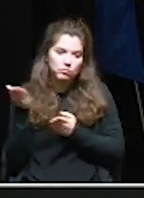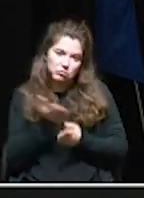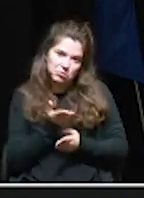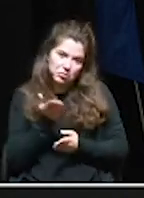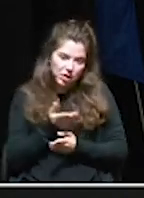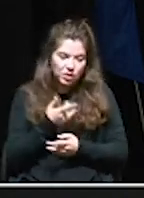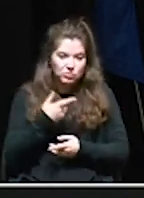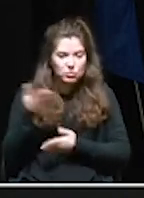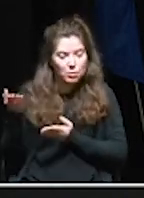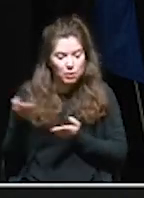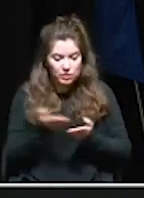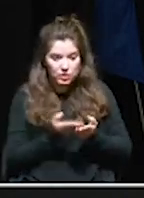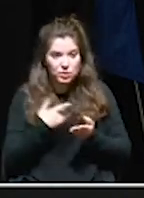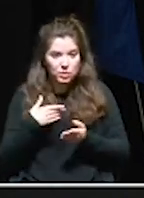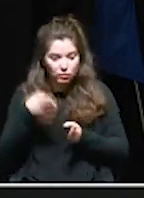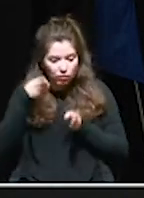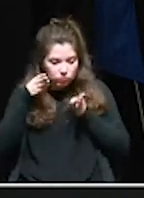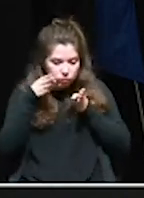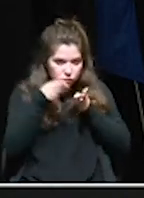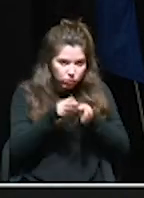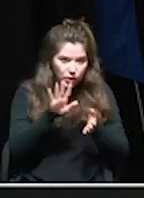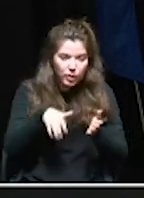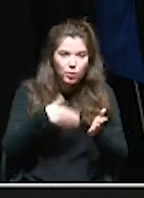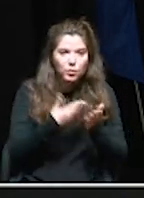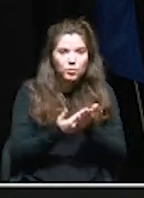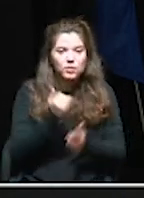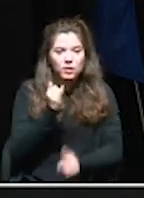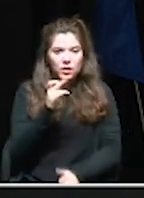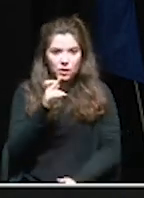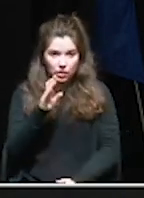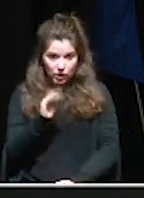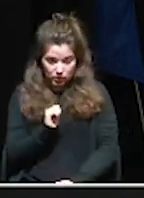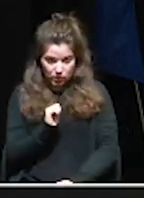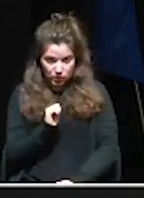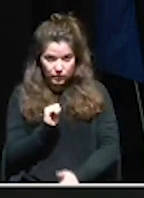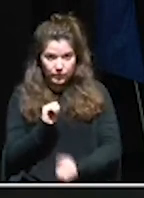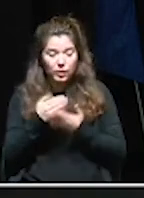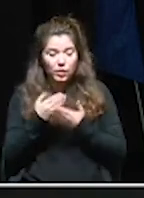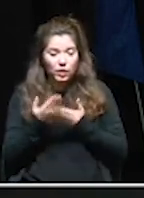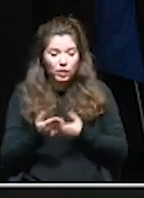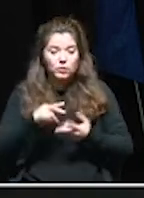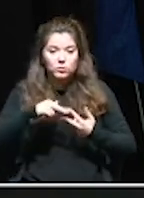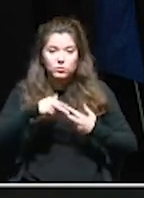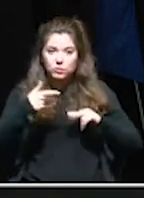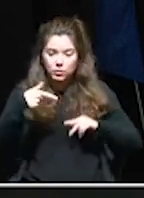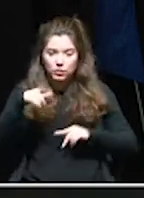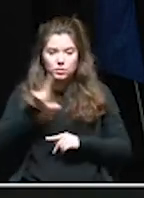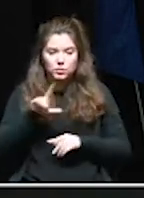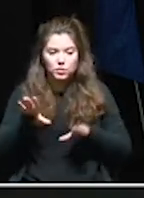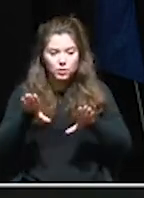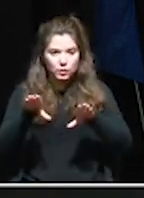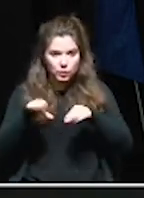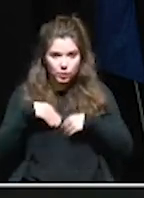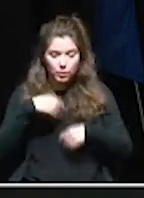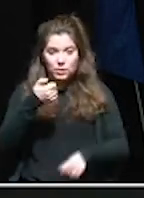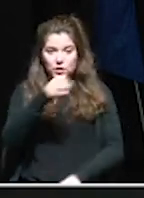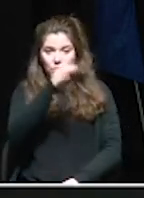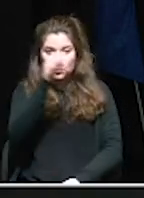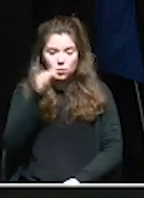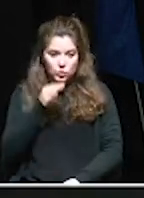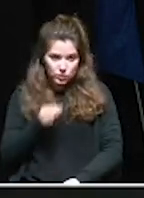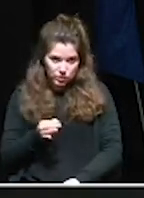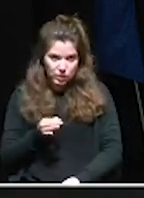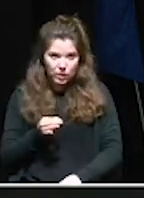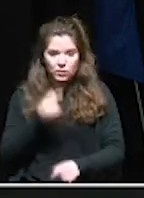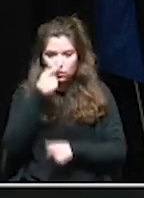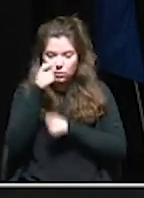por isso vou focar a minha intervenção na proposta sobre o IRS. O município de Lisboa tem direito a receber 5% do IRS dos